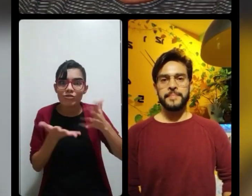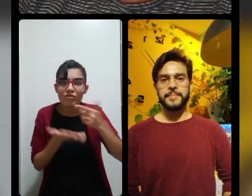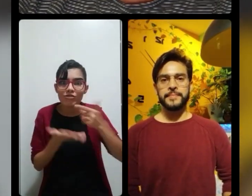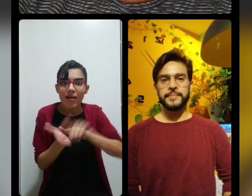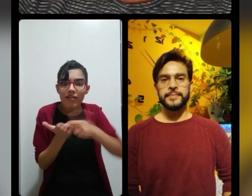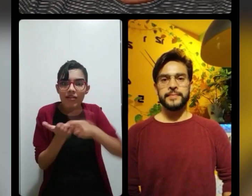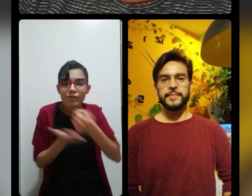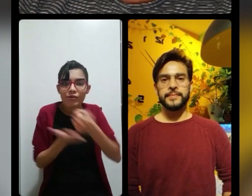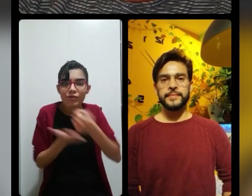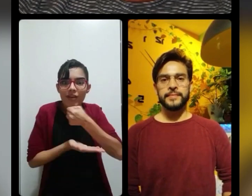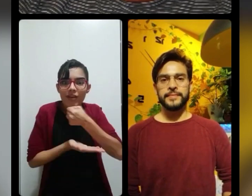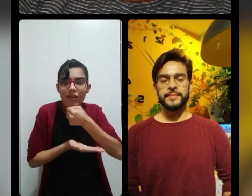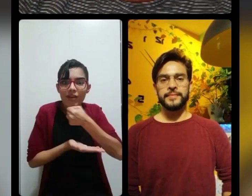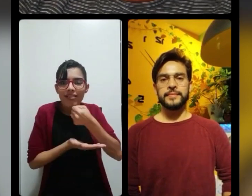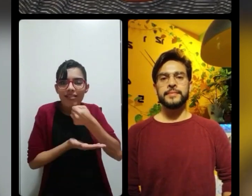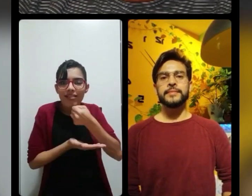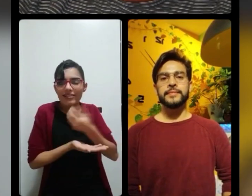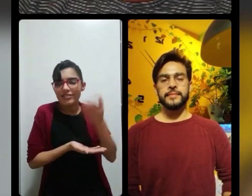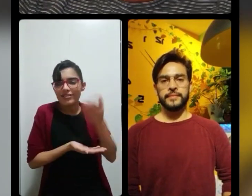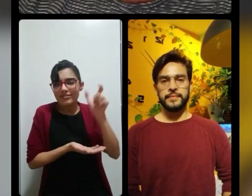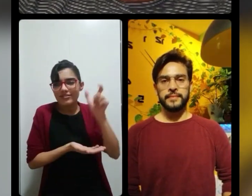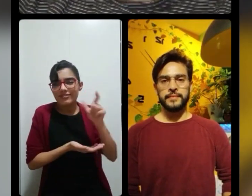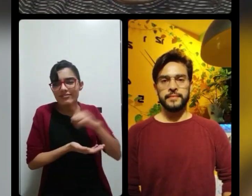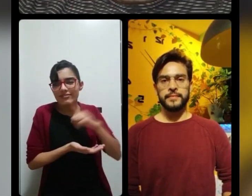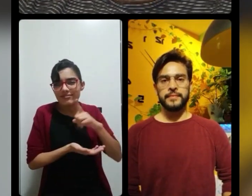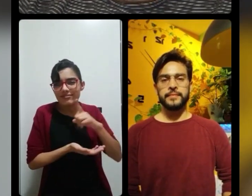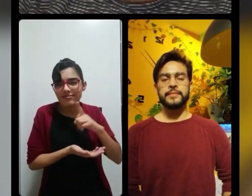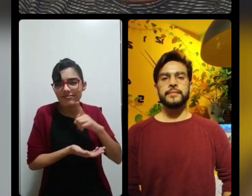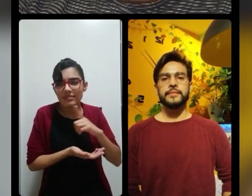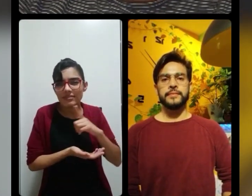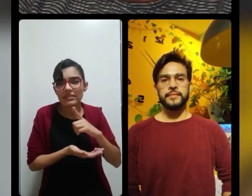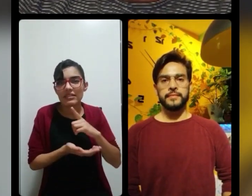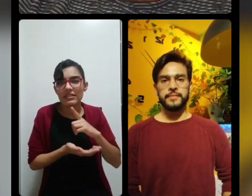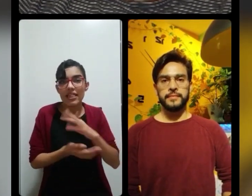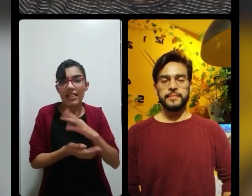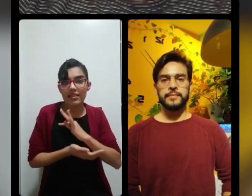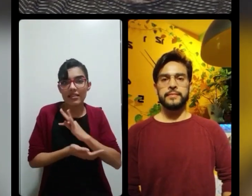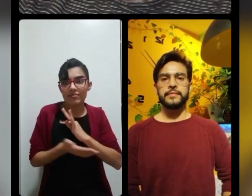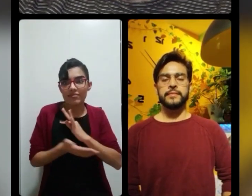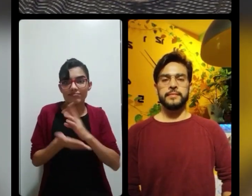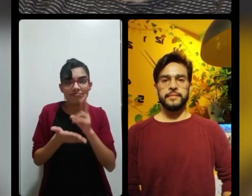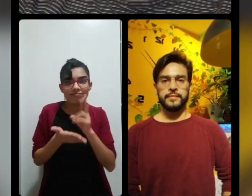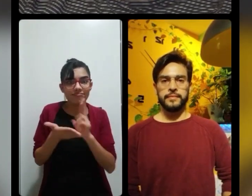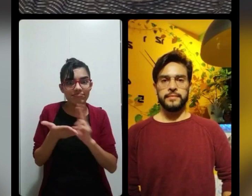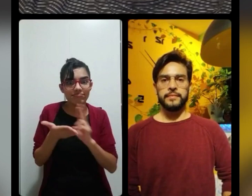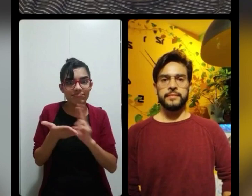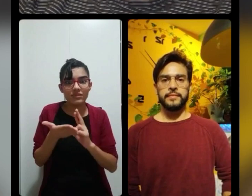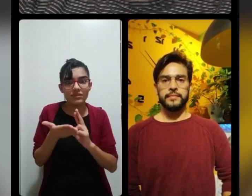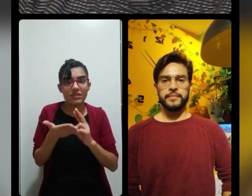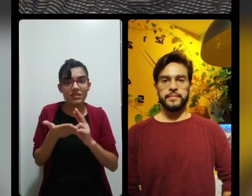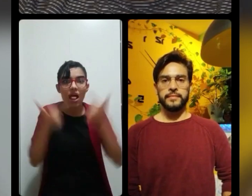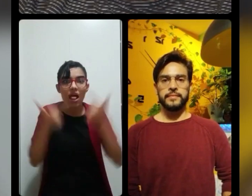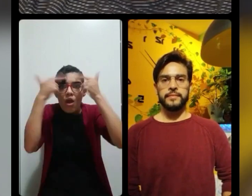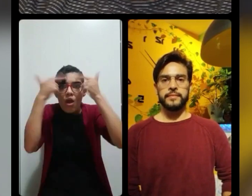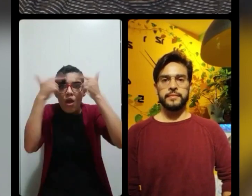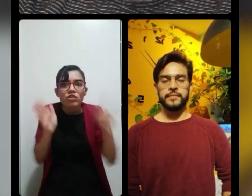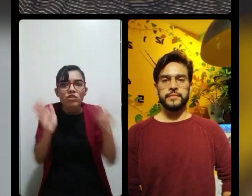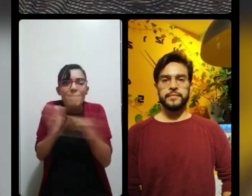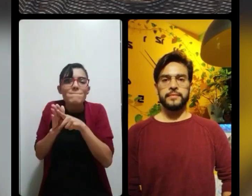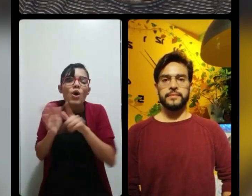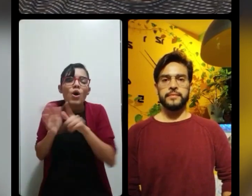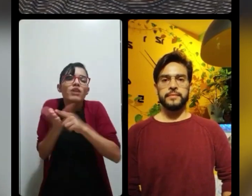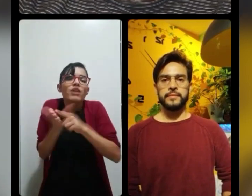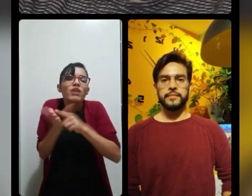era a técnica de redação, a linguagem jornalística em si mesma. Mas tem uma trajetória interessante, porque,